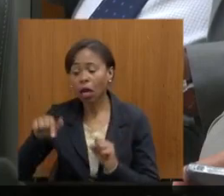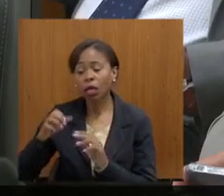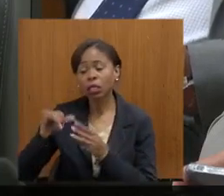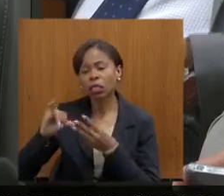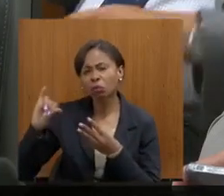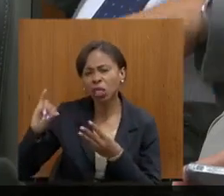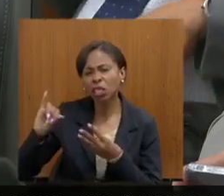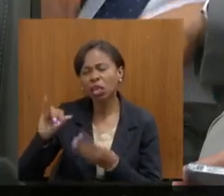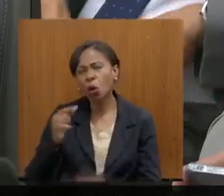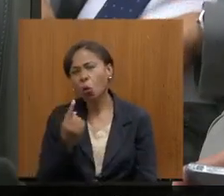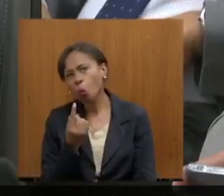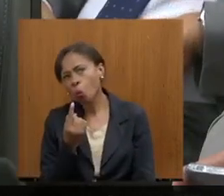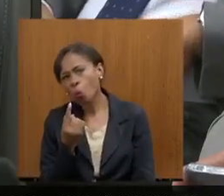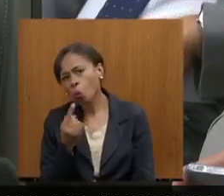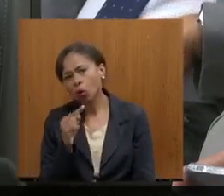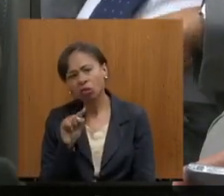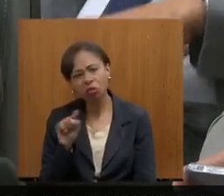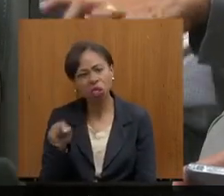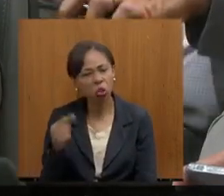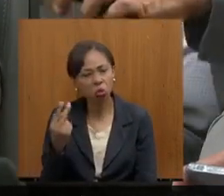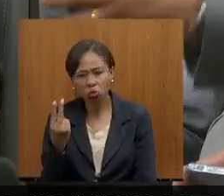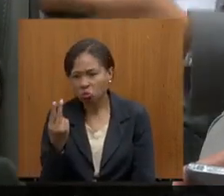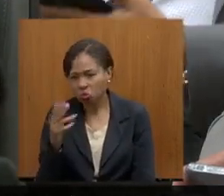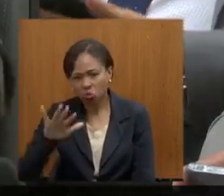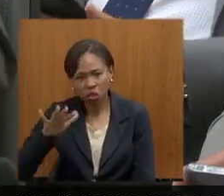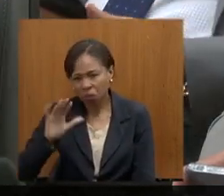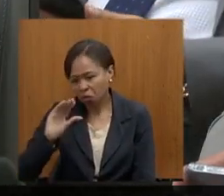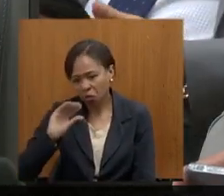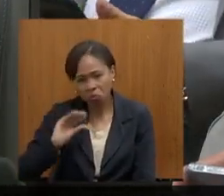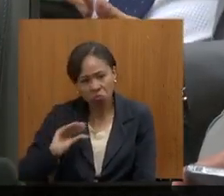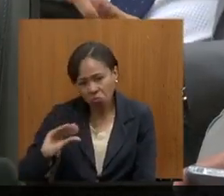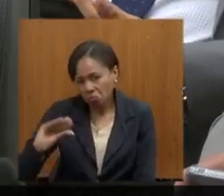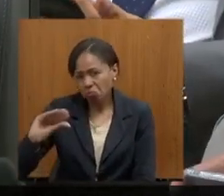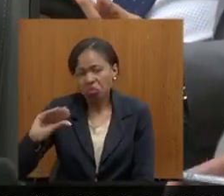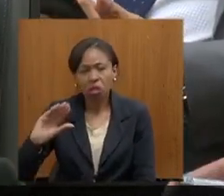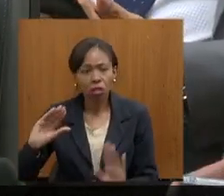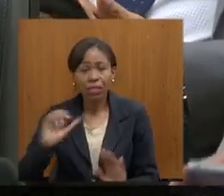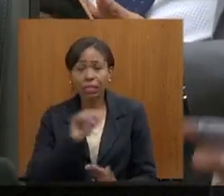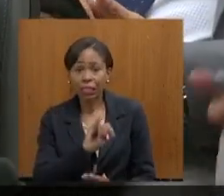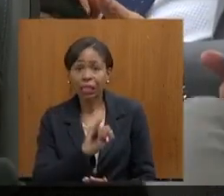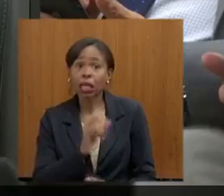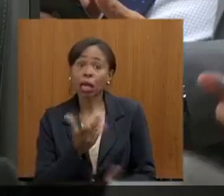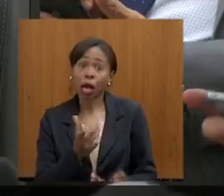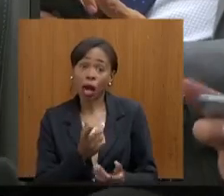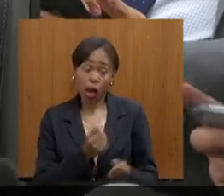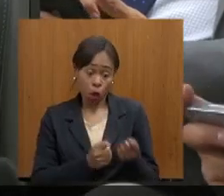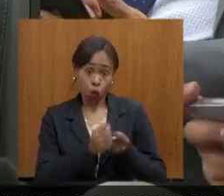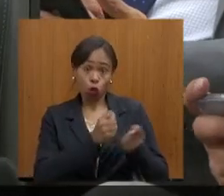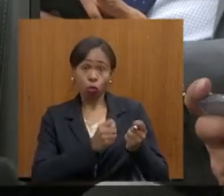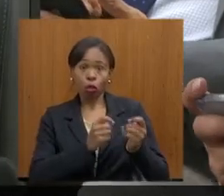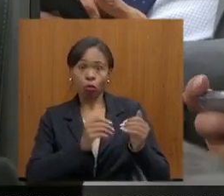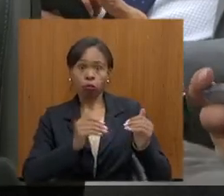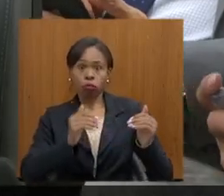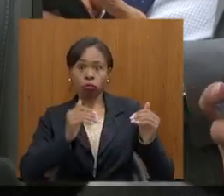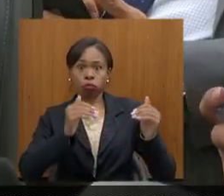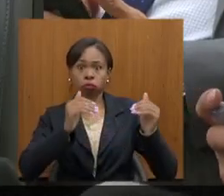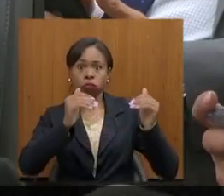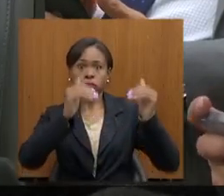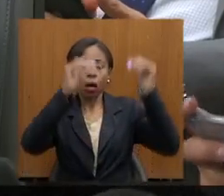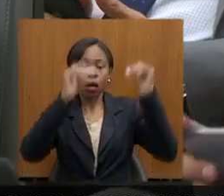foi um a, duas vezes seja pouco além da depreciação significa isso a economia cresce obviamente a gente não tem capacidade de responder